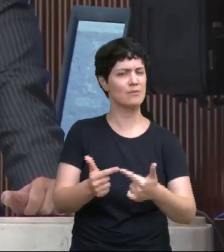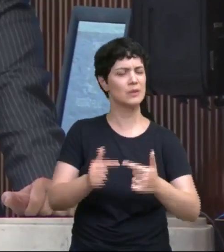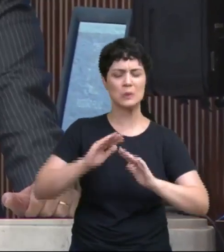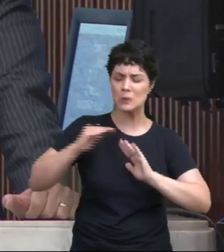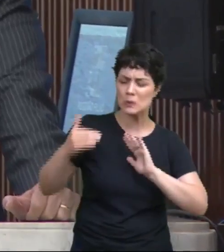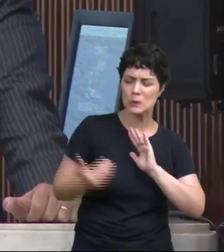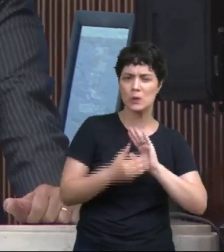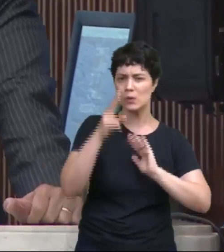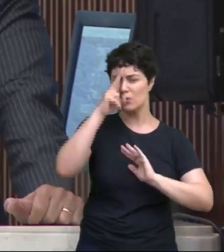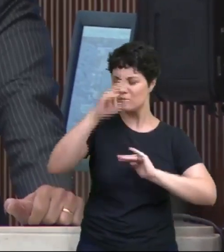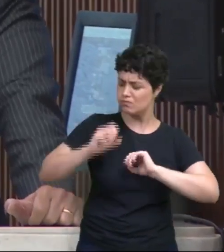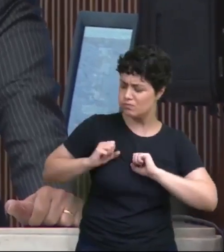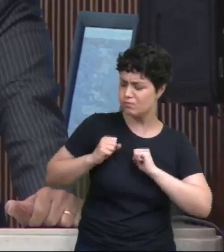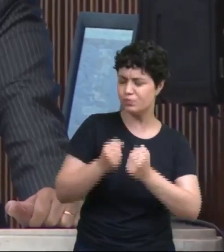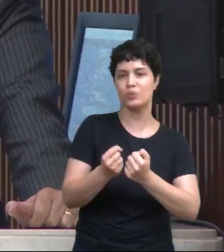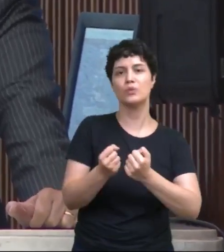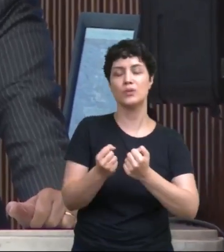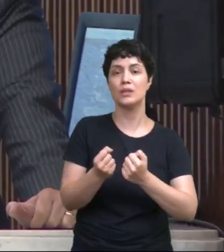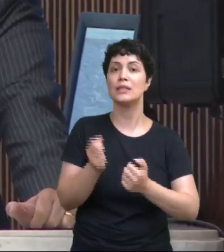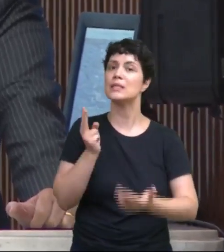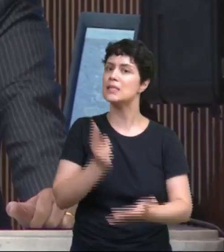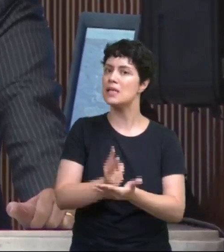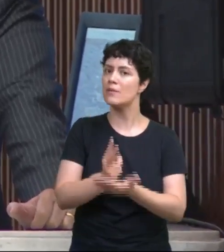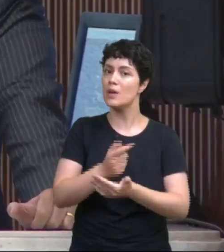tenho, tomando um cuidado.